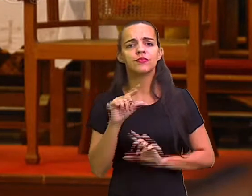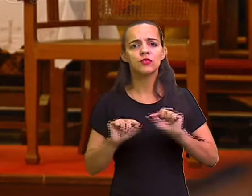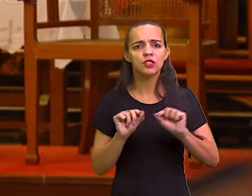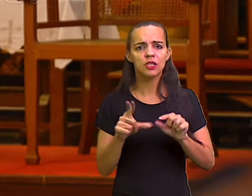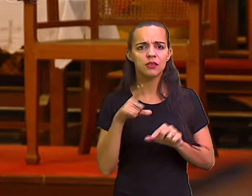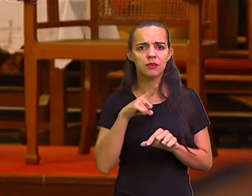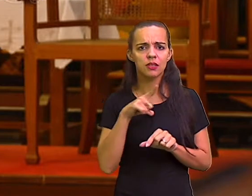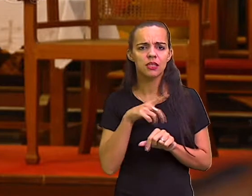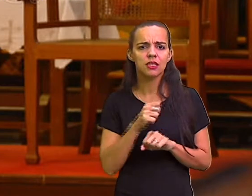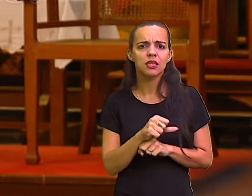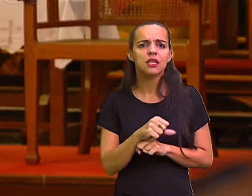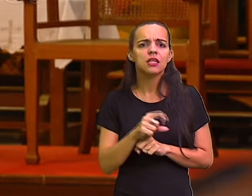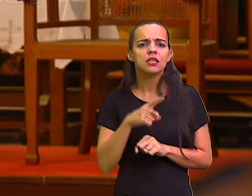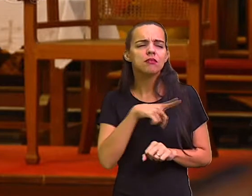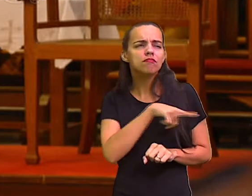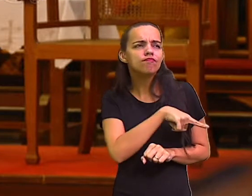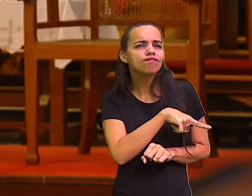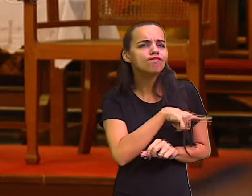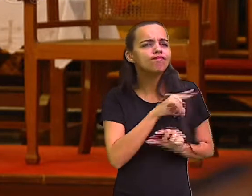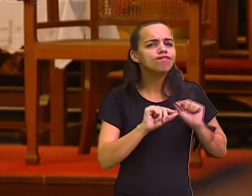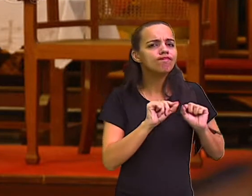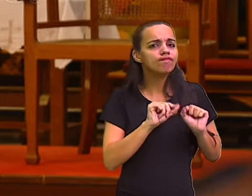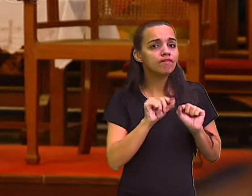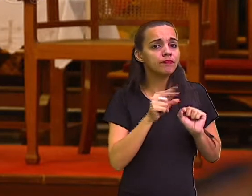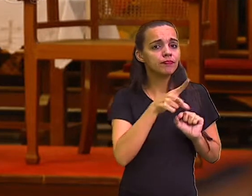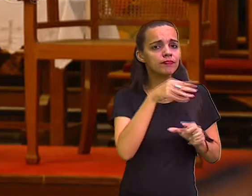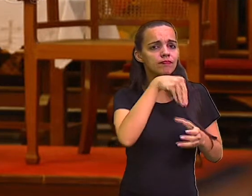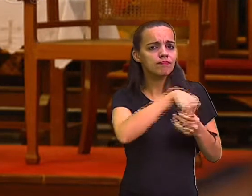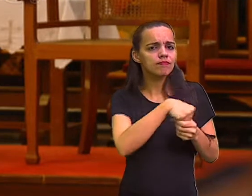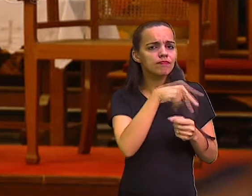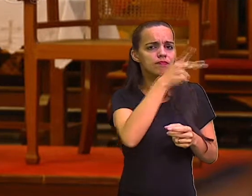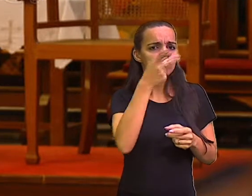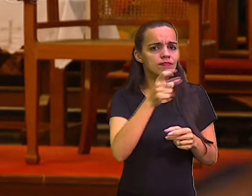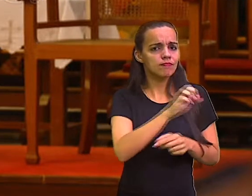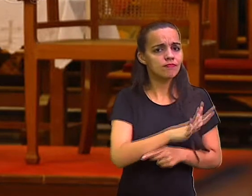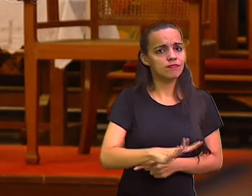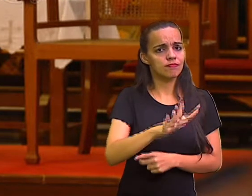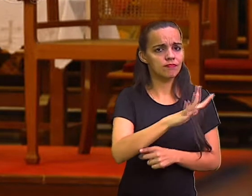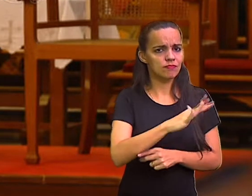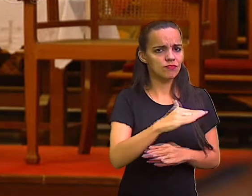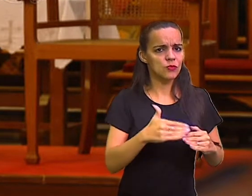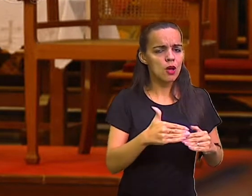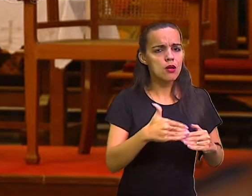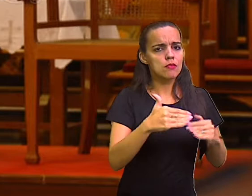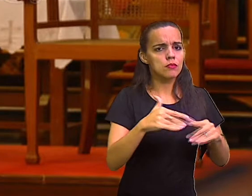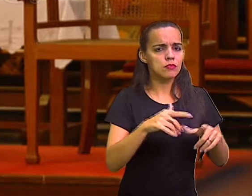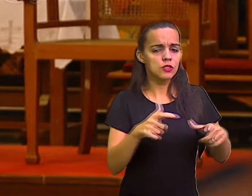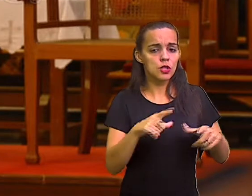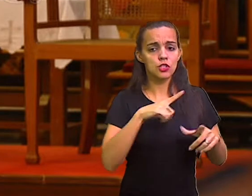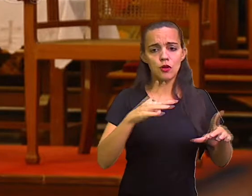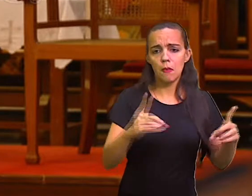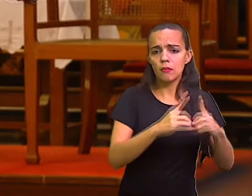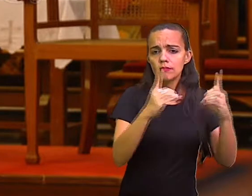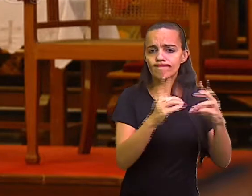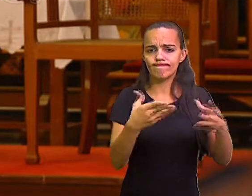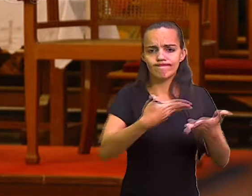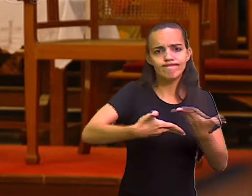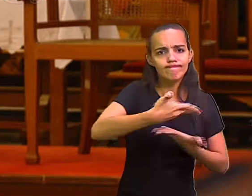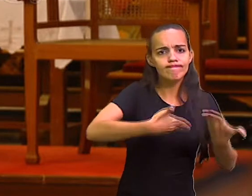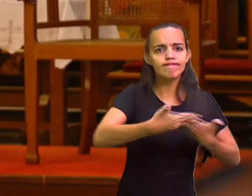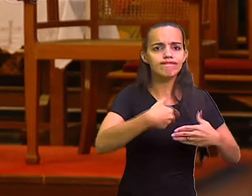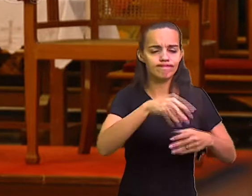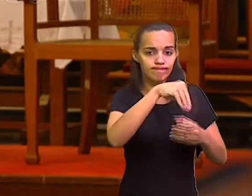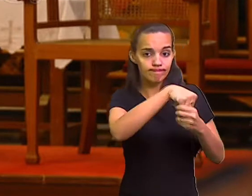é, em parte, devido à Europa não ser a área mais avançada ou dinâmica do mundo no início